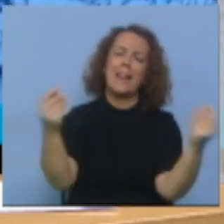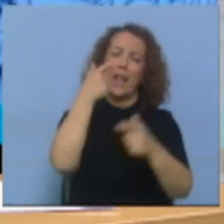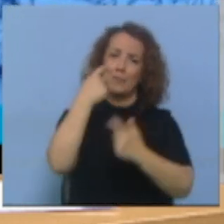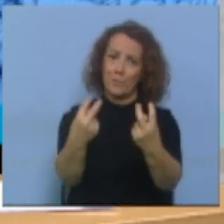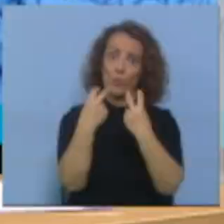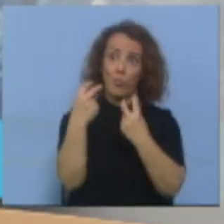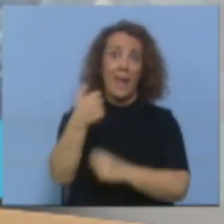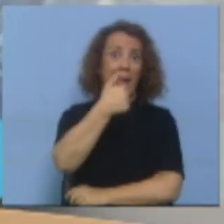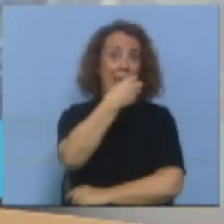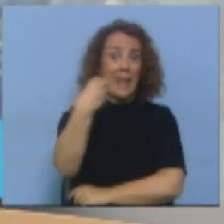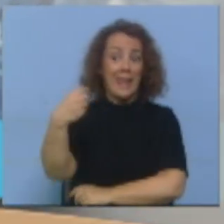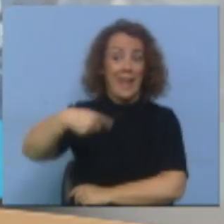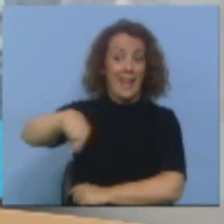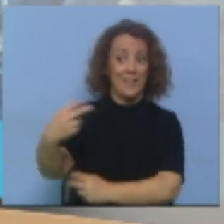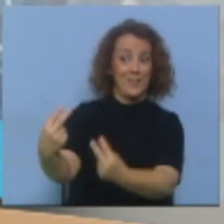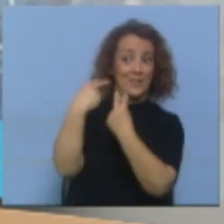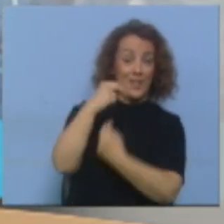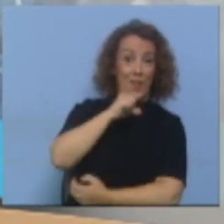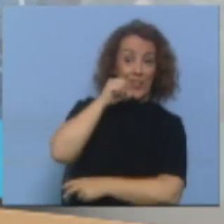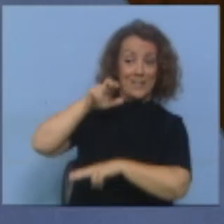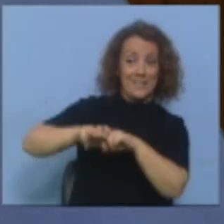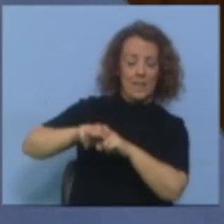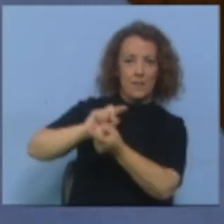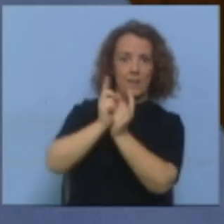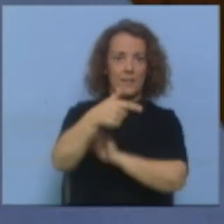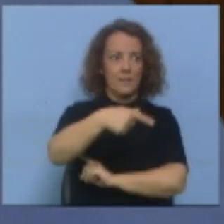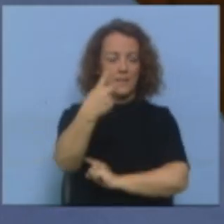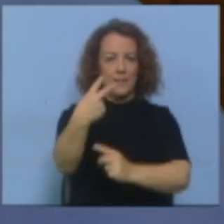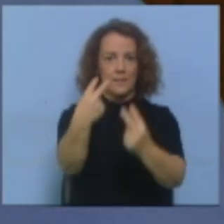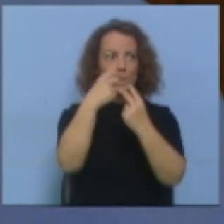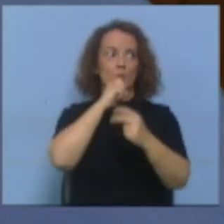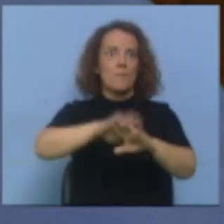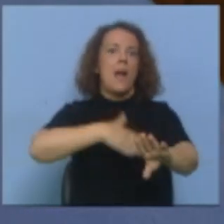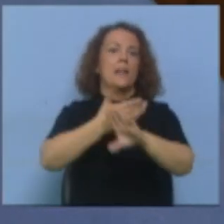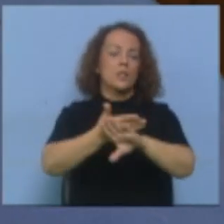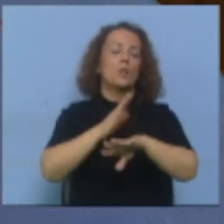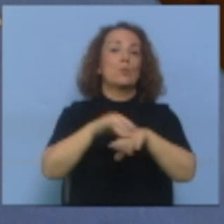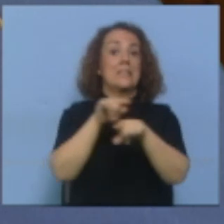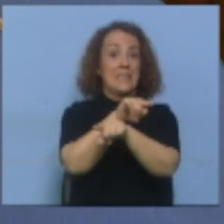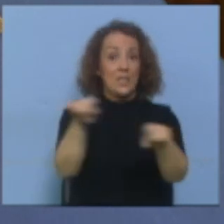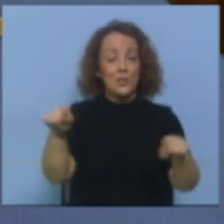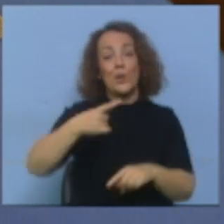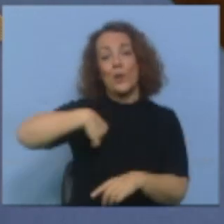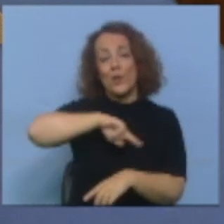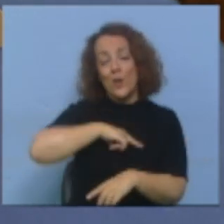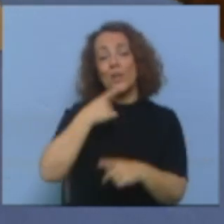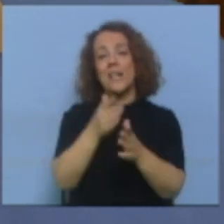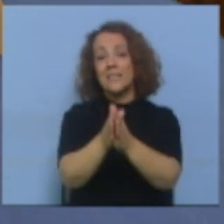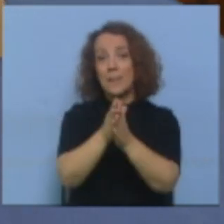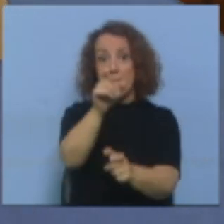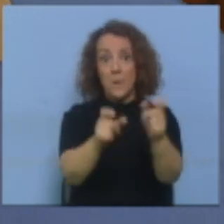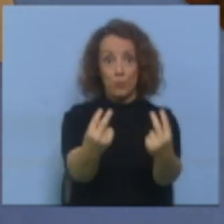do que os 500 que ali estavam, normalmente. Isso mesmo. E por isso pedi, convidei, desafiei aos irmãos que nos acompanhavam através da RTP